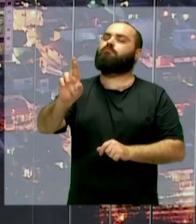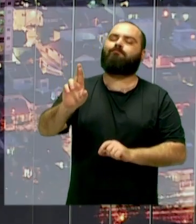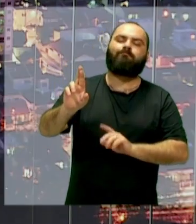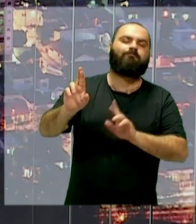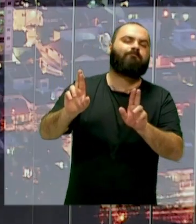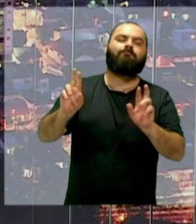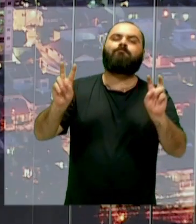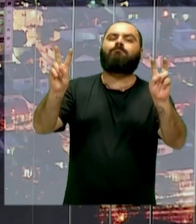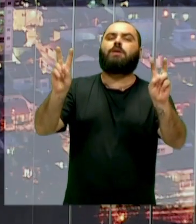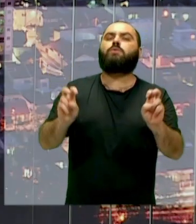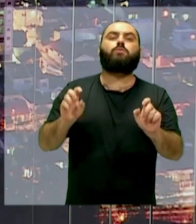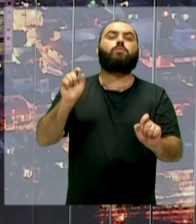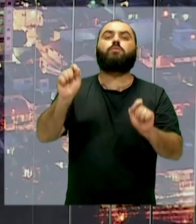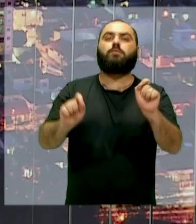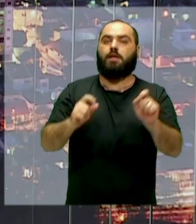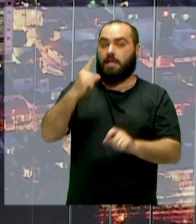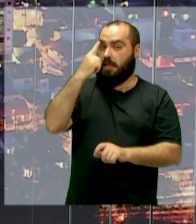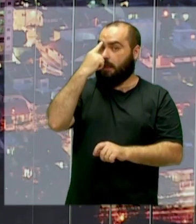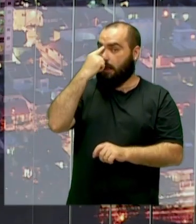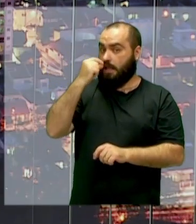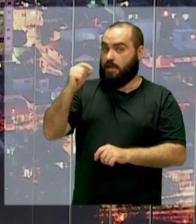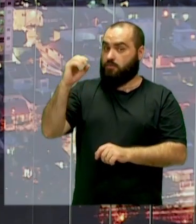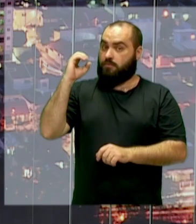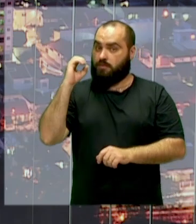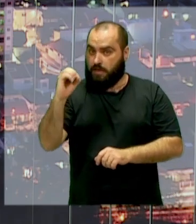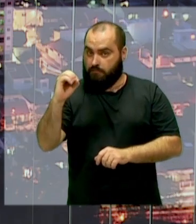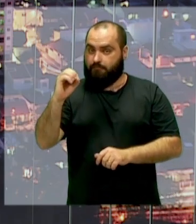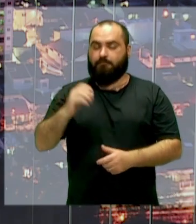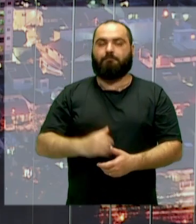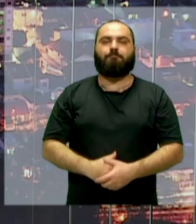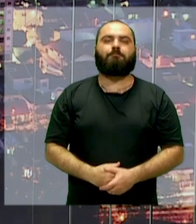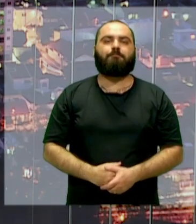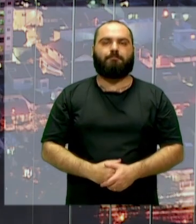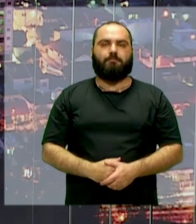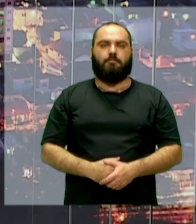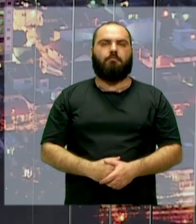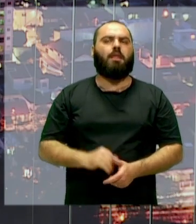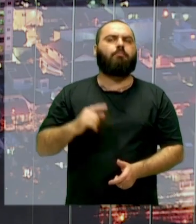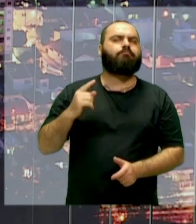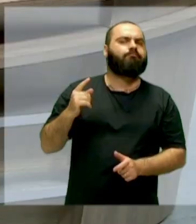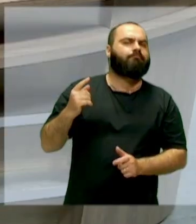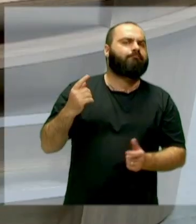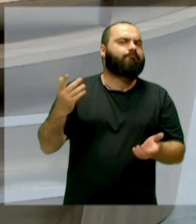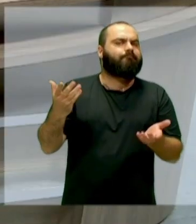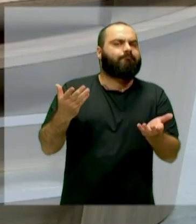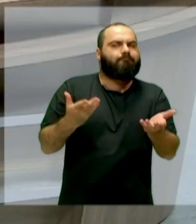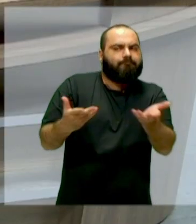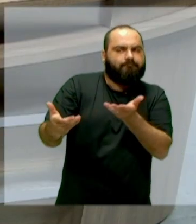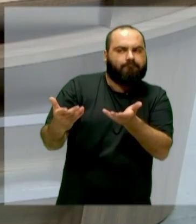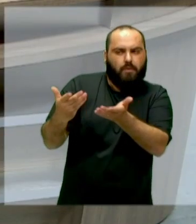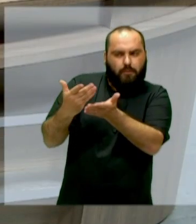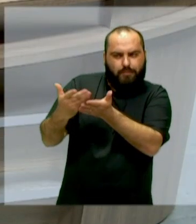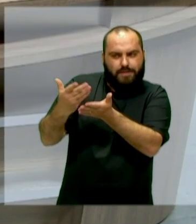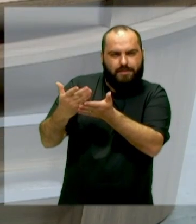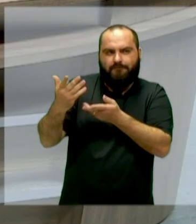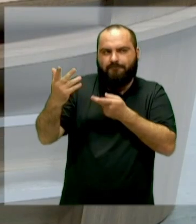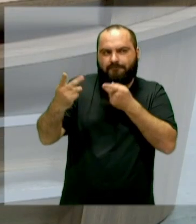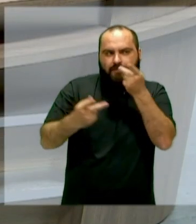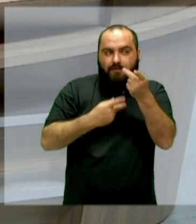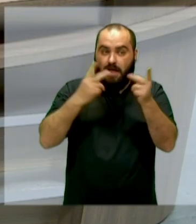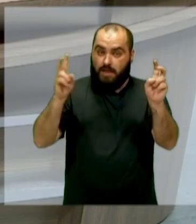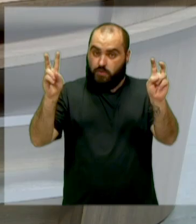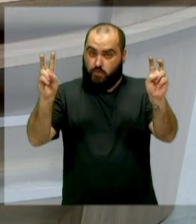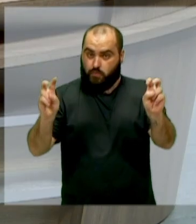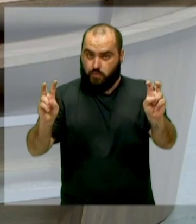sobre Lixo Zero e sobre a semana Lixo Zero a gente começou a introduzir esse assunto ainda no no primeiro